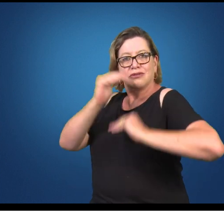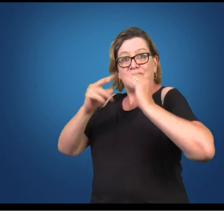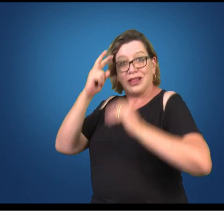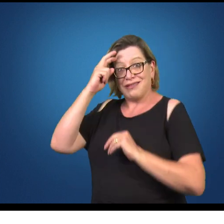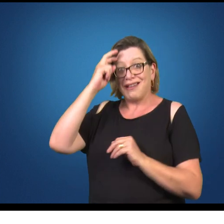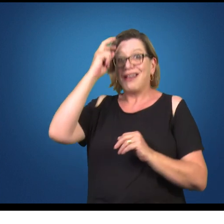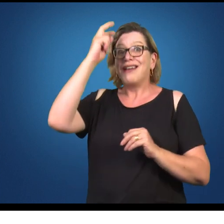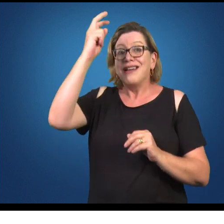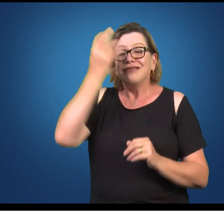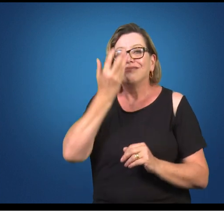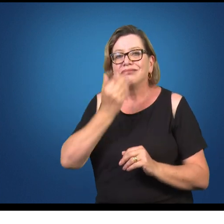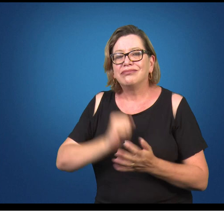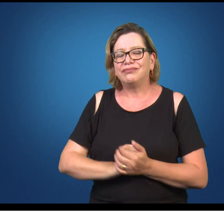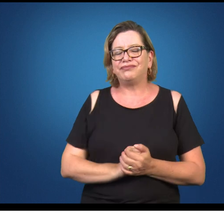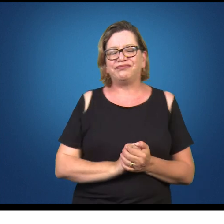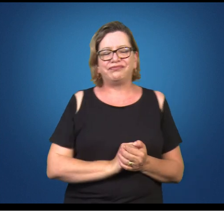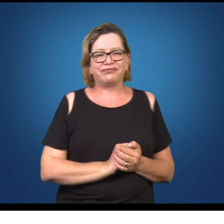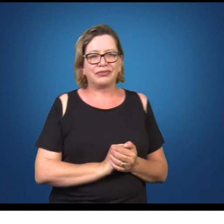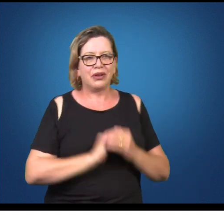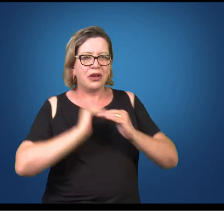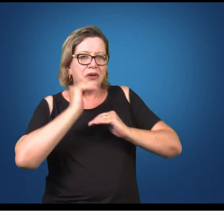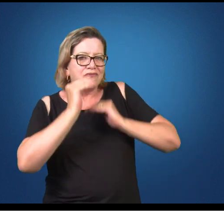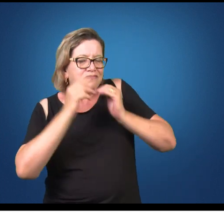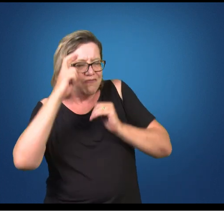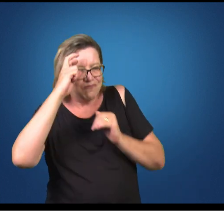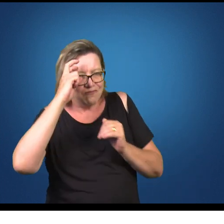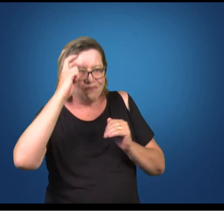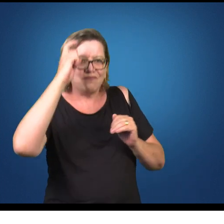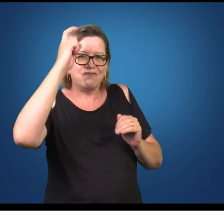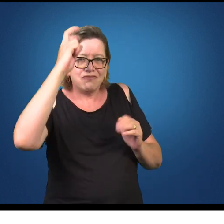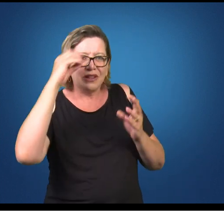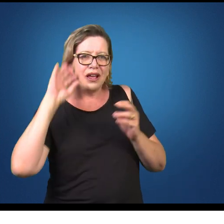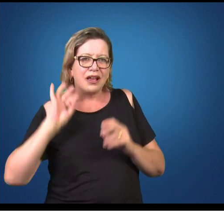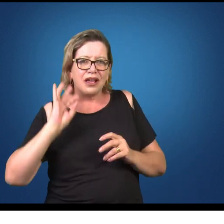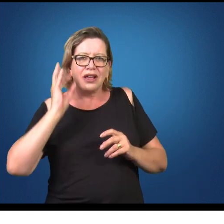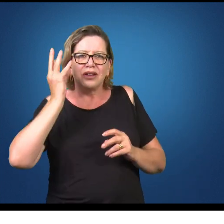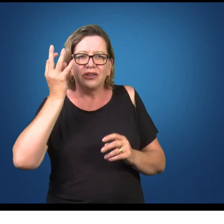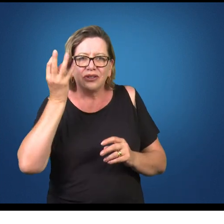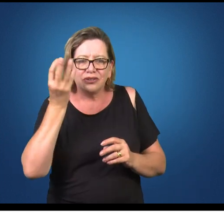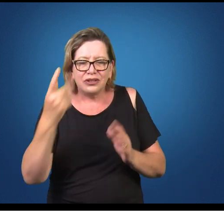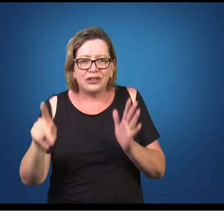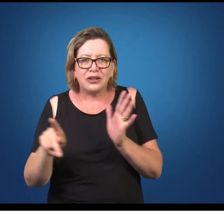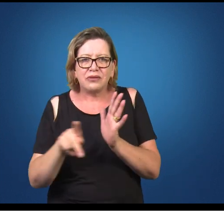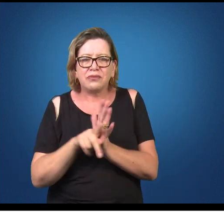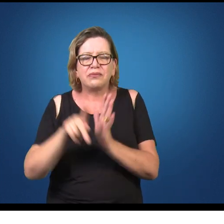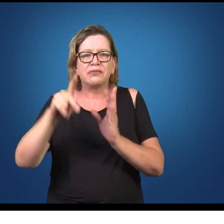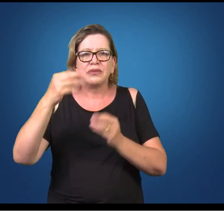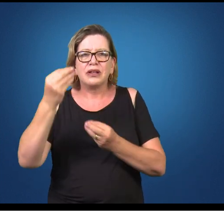da criança? Então, esse desenvolvimento cognitivo se dá através da própria